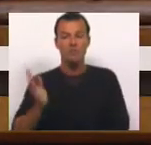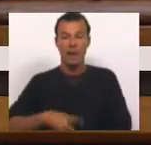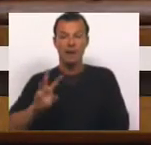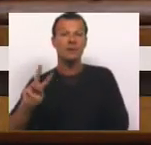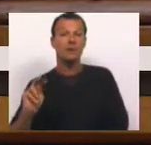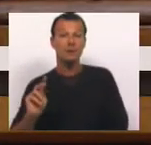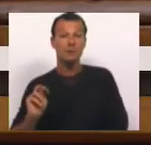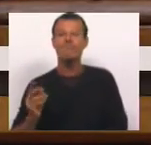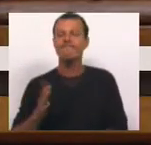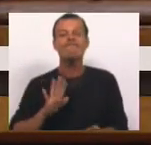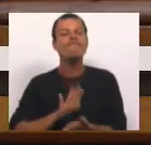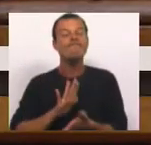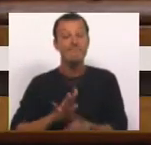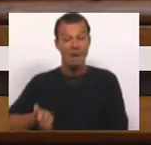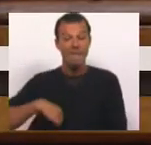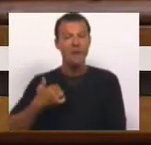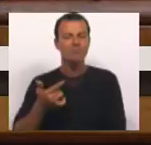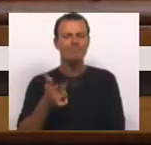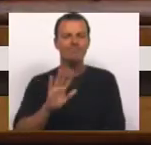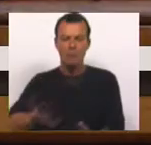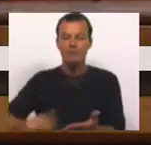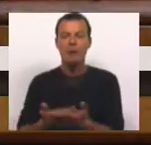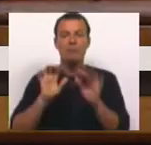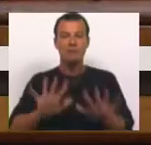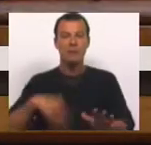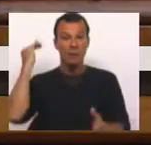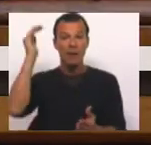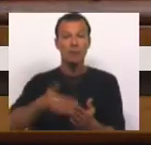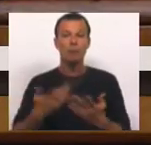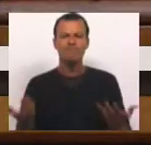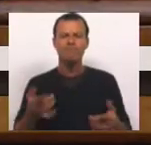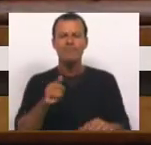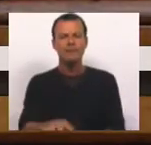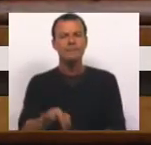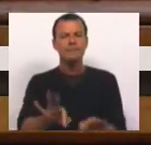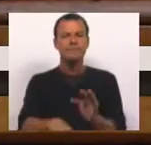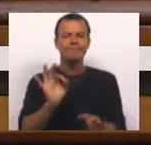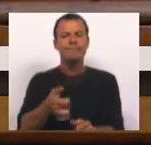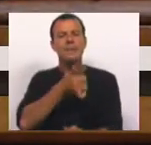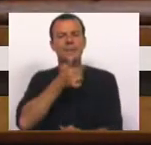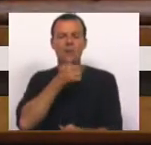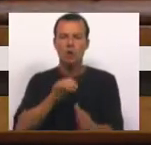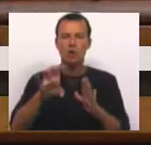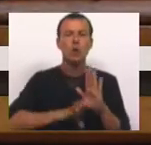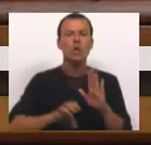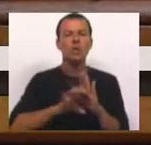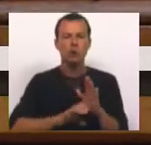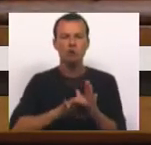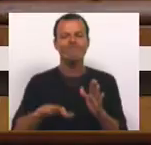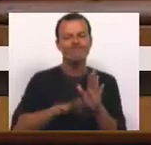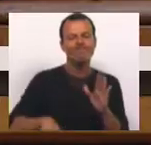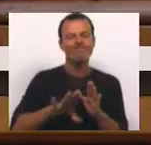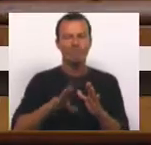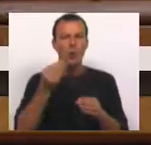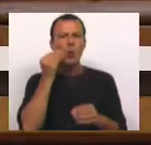dos Verdes, o qual propõe à Assembleia da República a definição do regime e das condições em que a morte